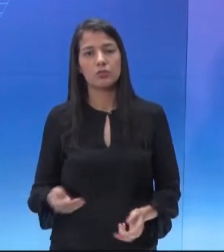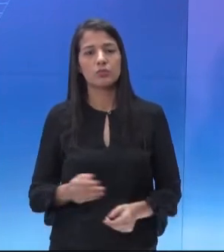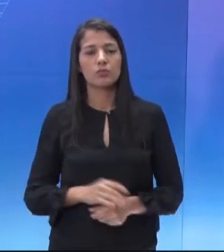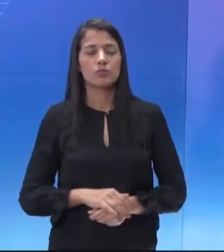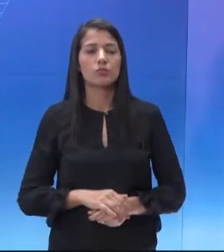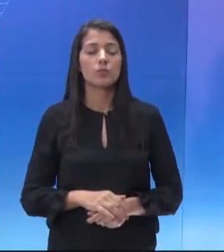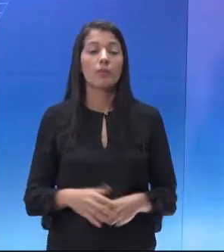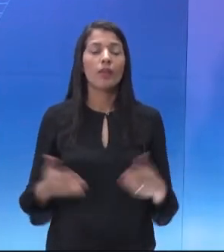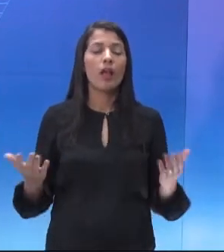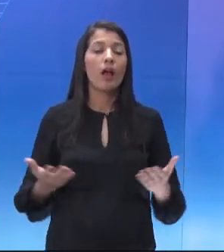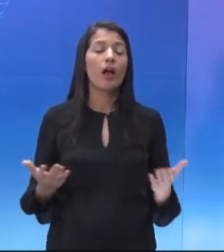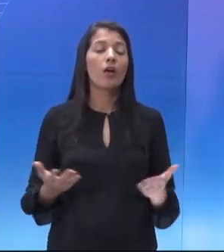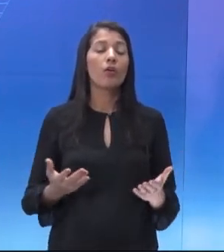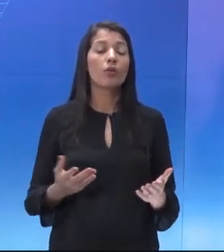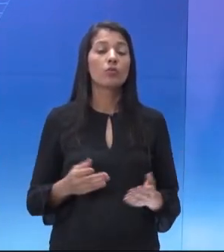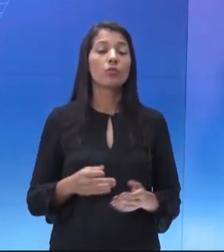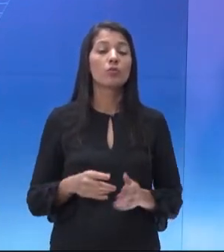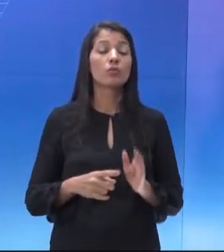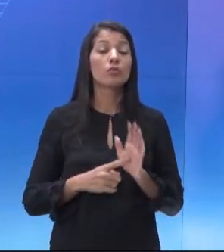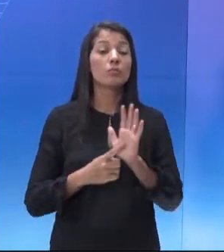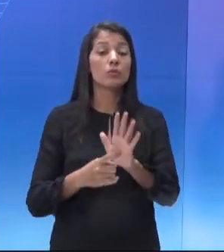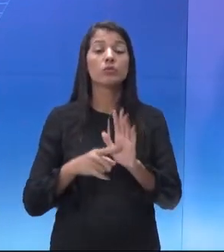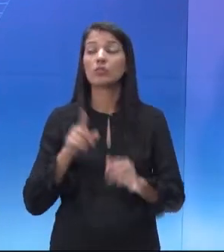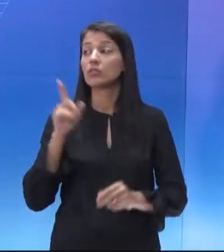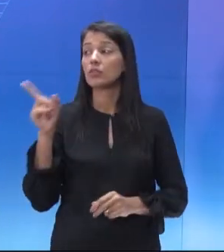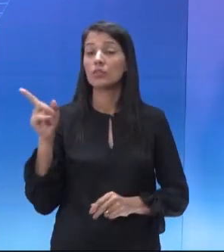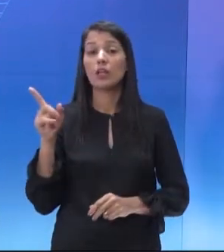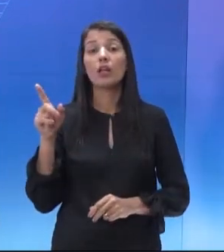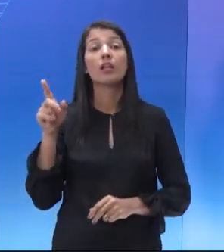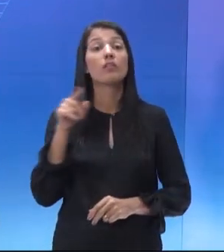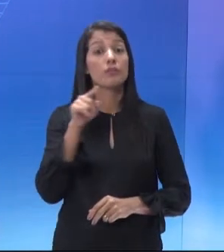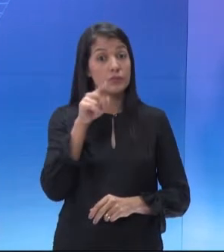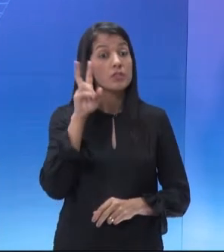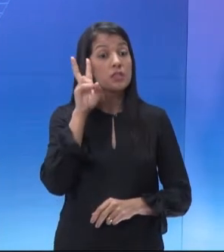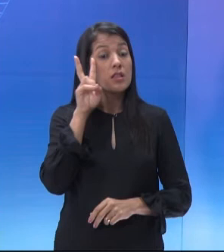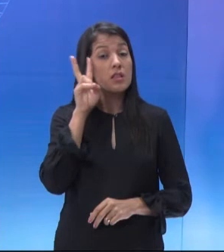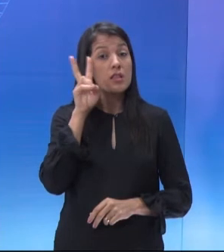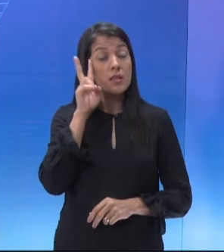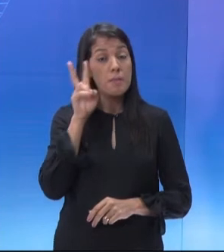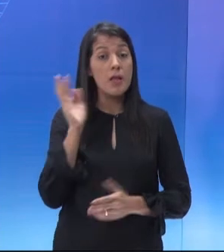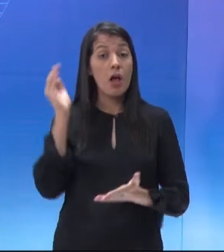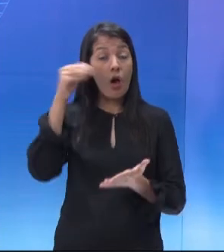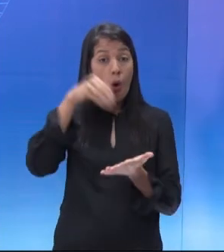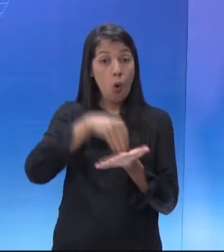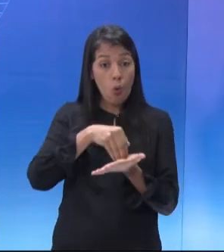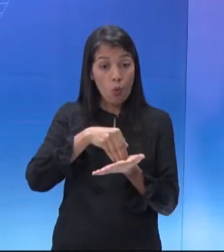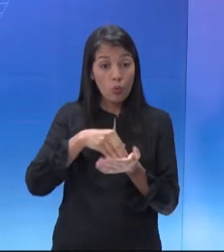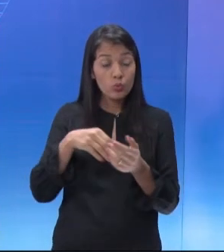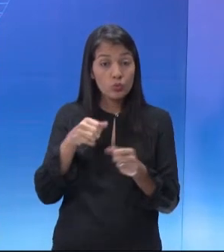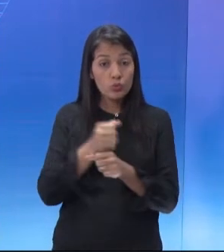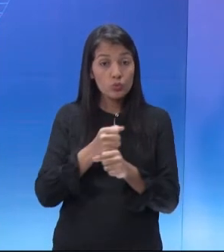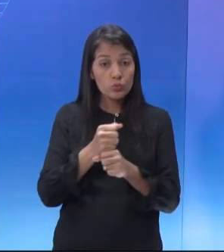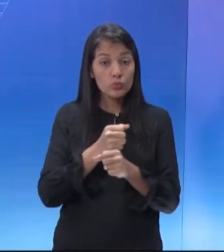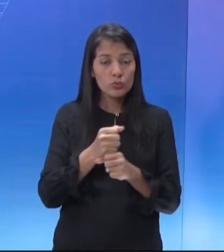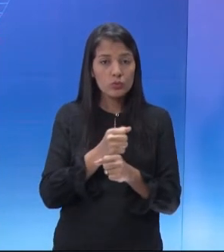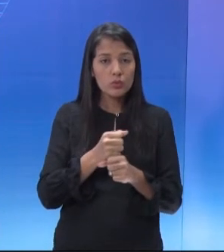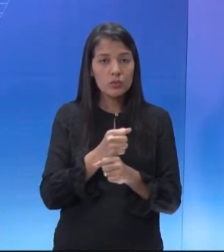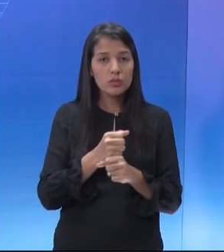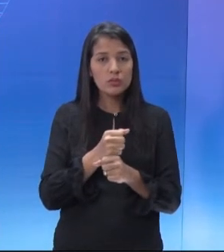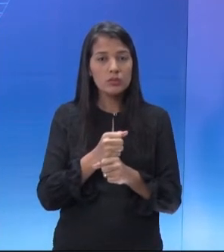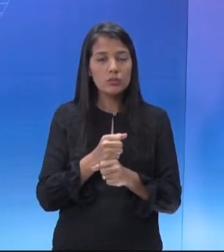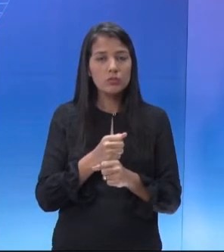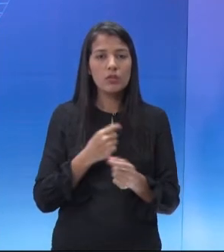sua redação. Entendido? E aí, o último aí, ó, eu coloquei essa tela para que você lembre que nos últimos